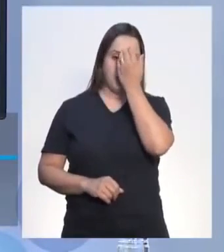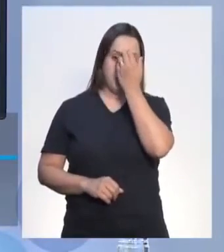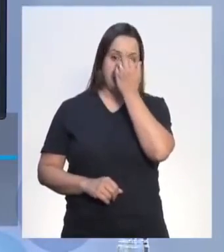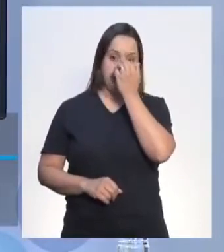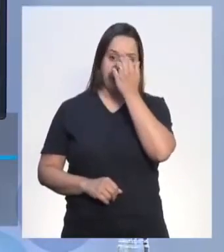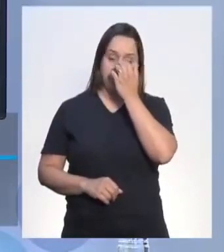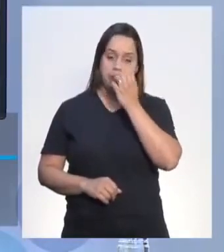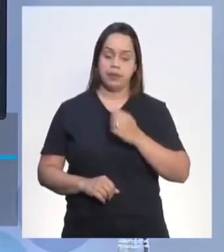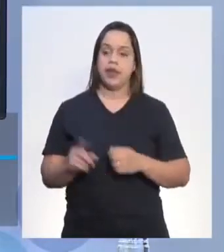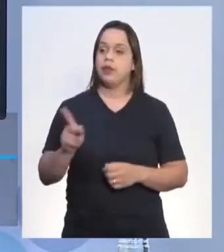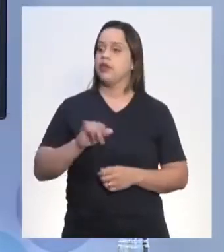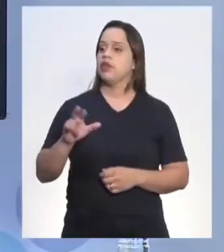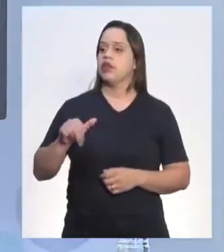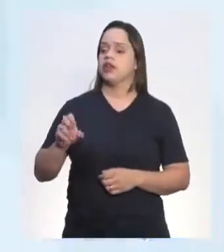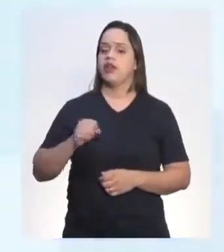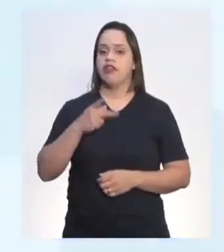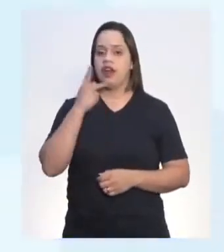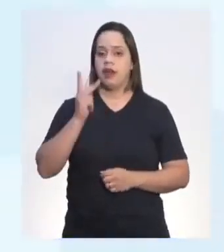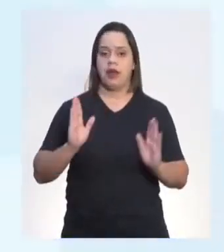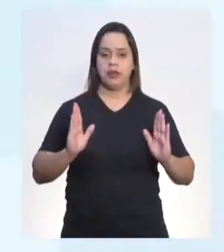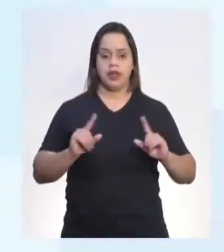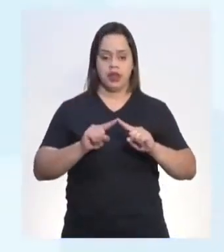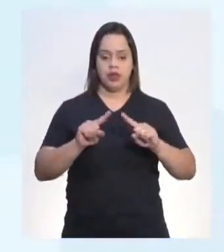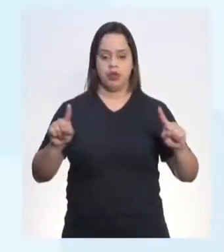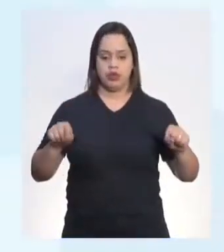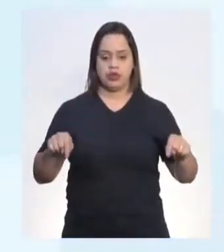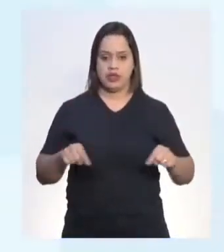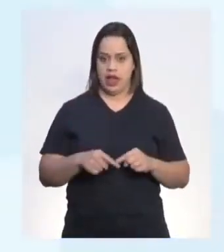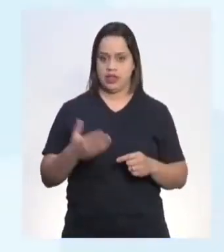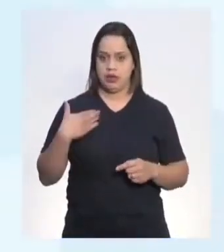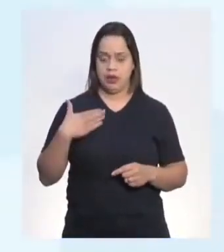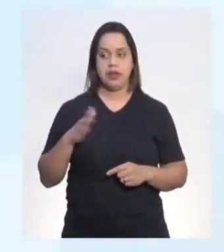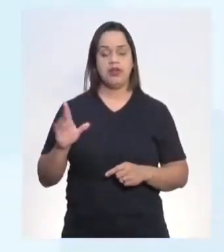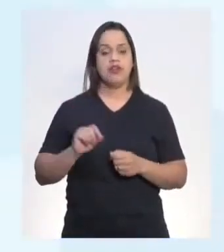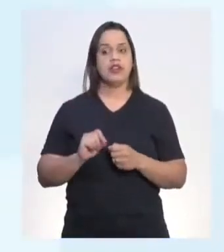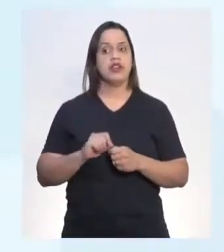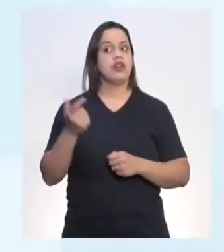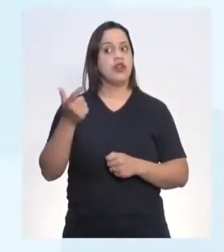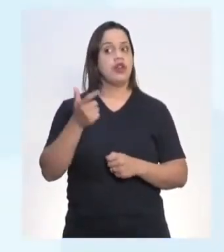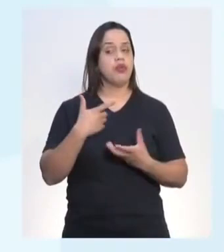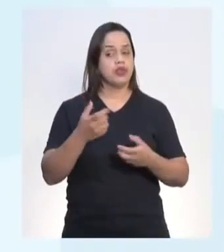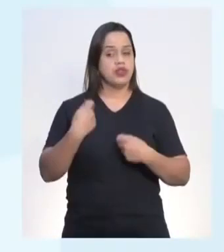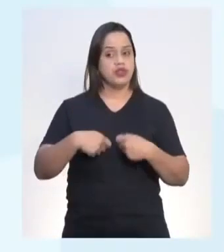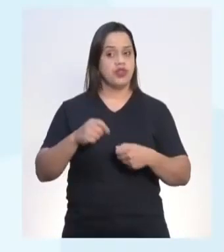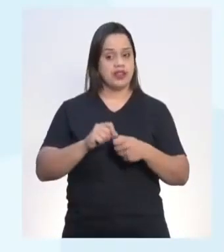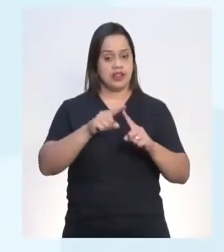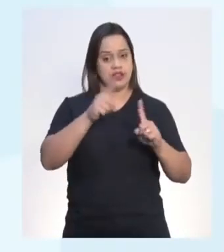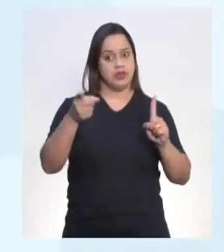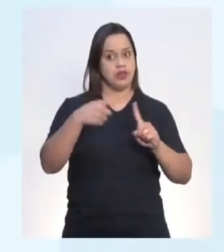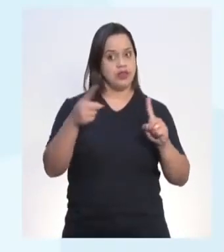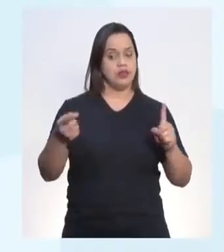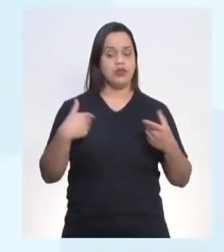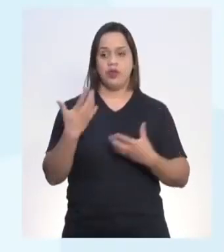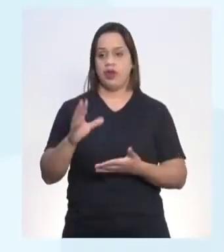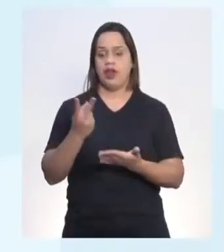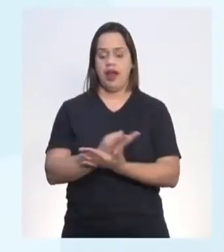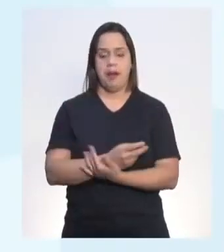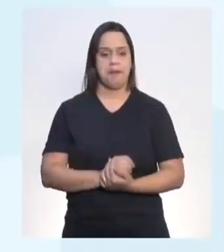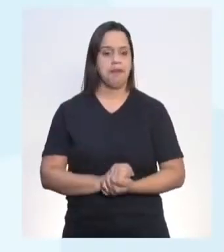ditar os lados aí para mim, tá bom? Então, com calma, professora Inês, porque eu tenho que fazer distributiva, eu não quero errar nada aqui, hein? Qual que é o primeiro